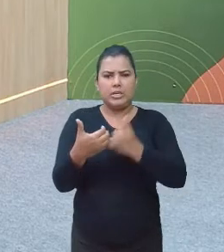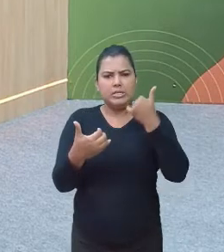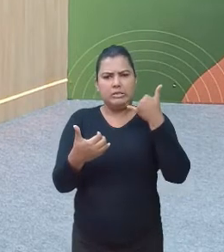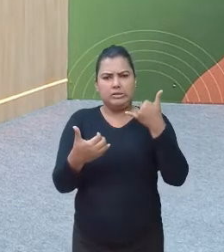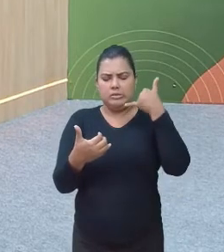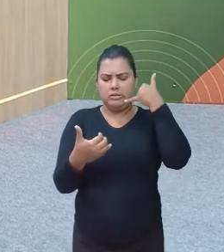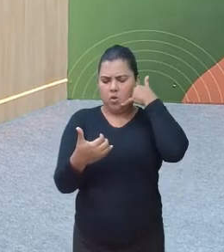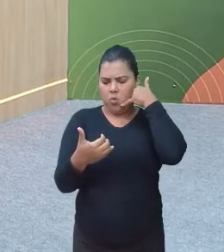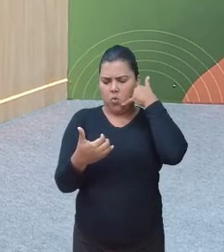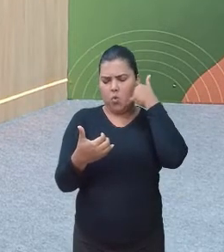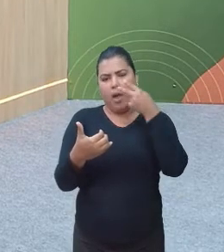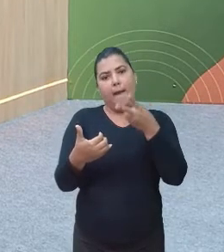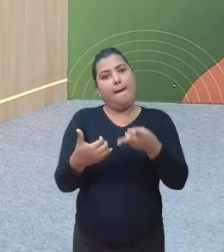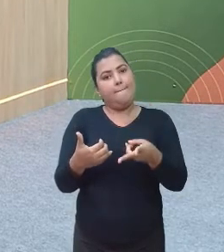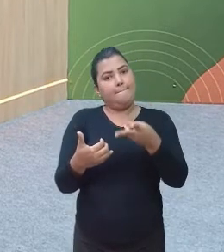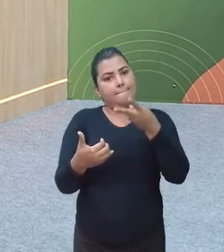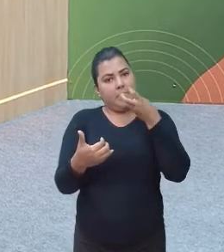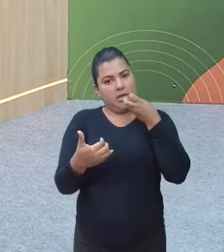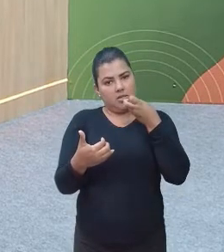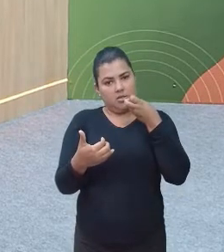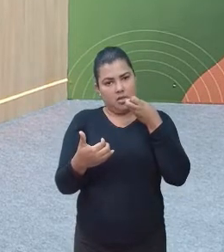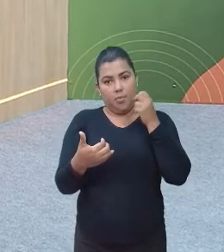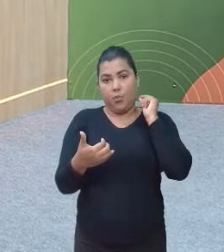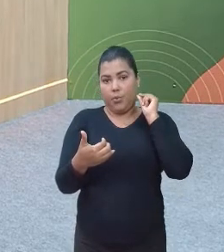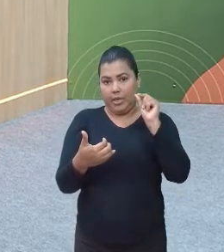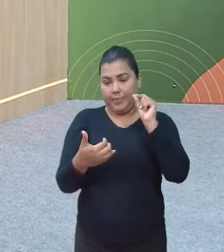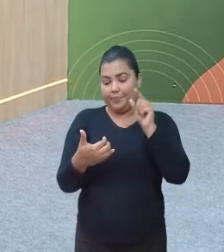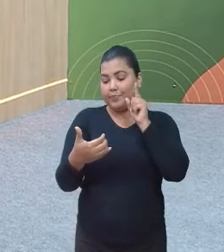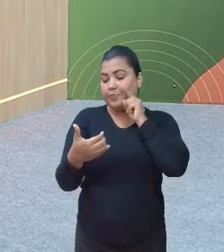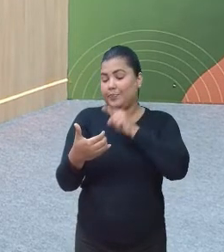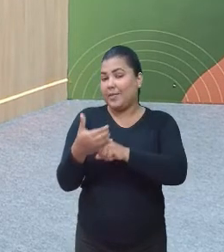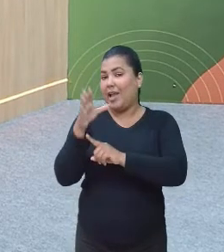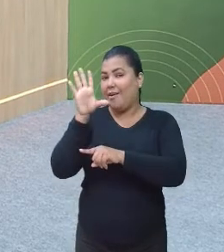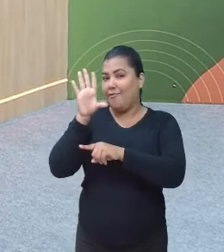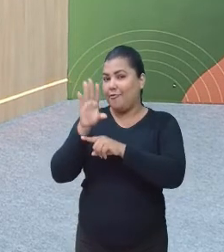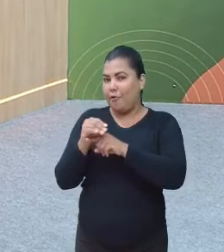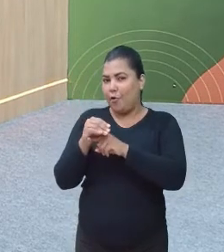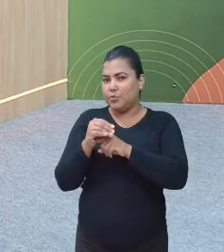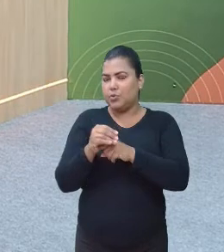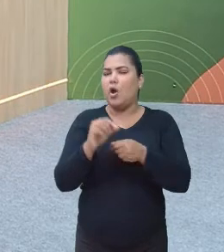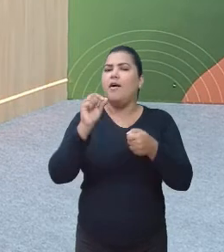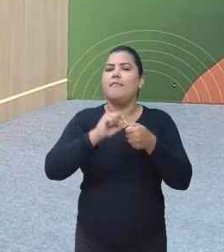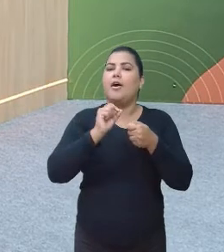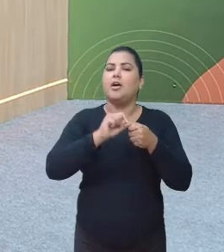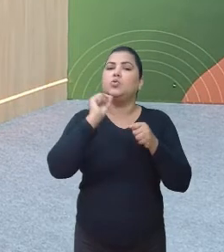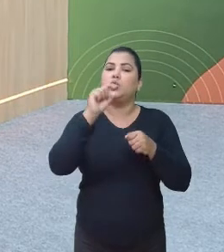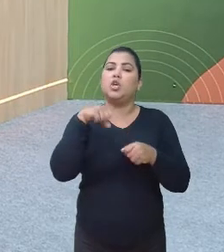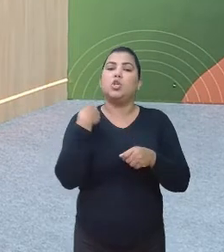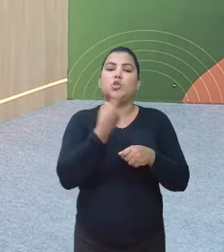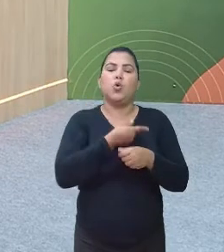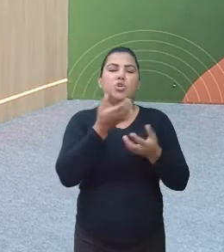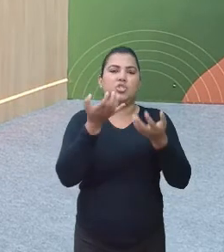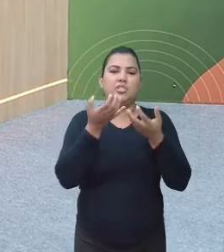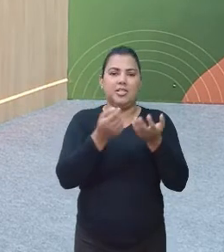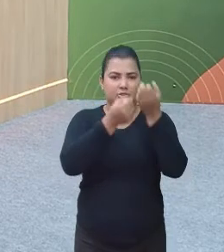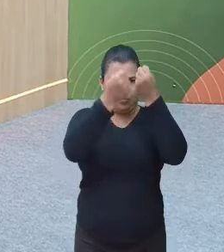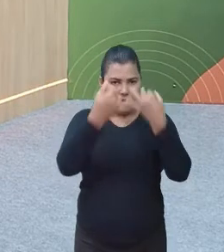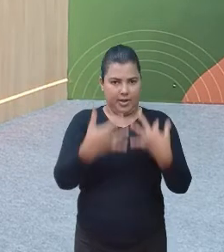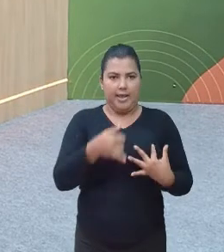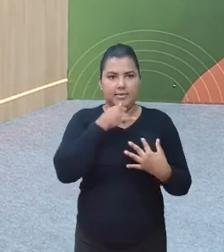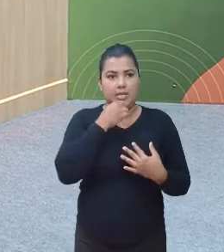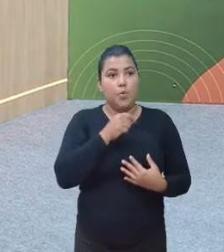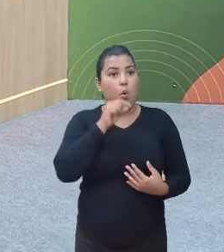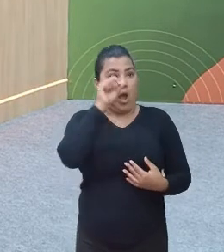filmagens que a gente faz utilizando o nosso celular, eles fazem isso que a gente está tentando explicar aqui. Eles pegam uma imagem